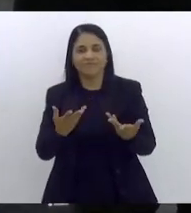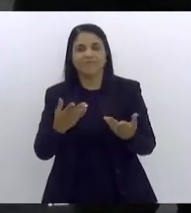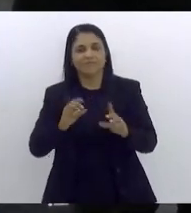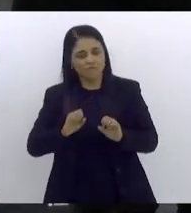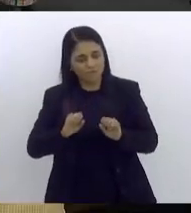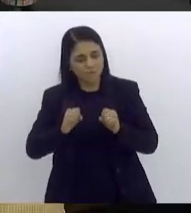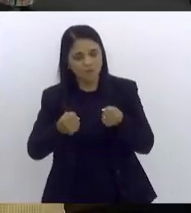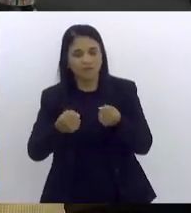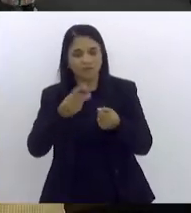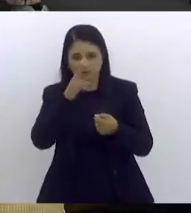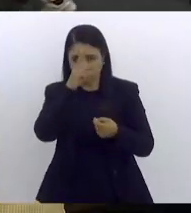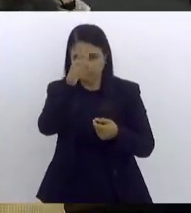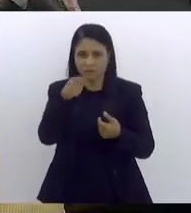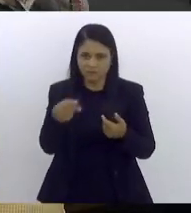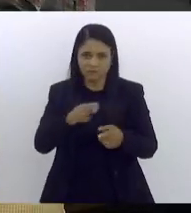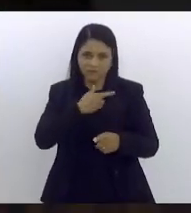fortalecidos.